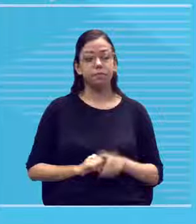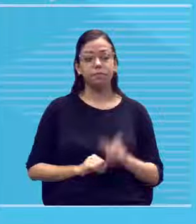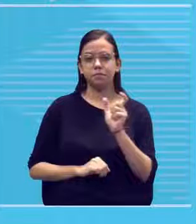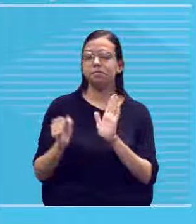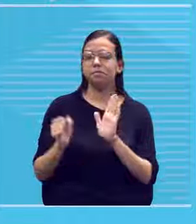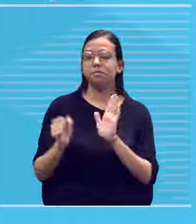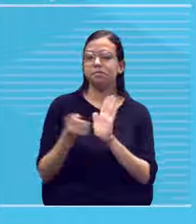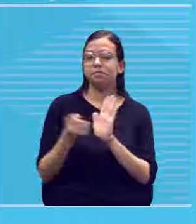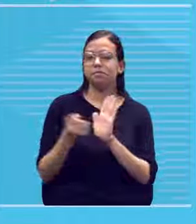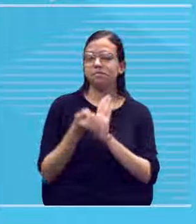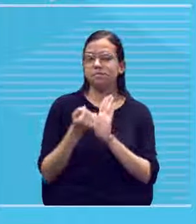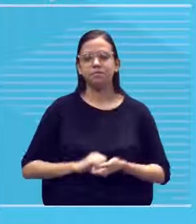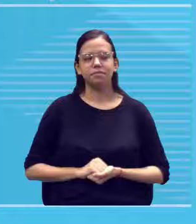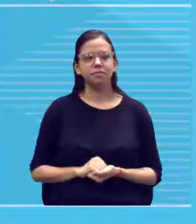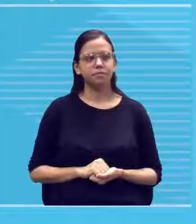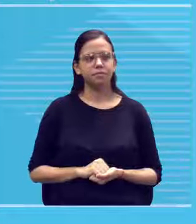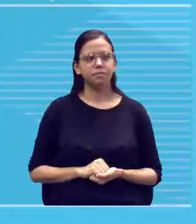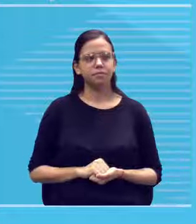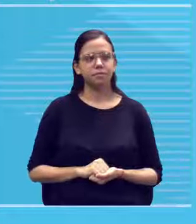sublinhada